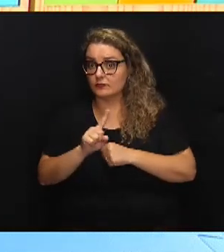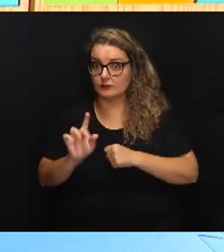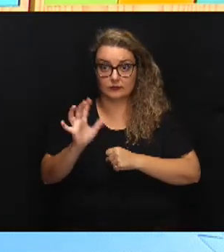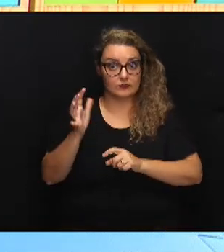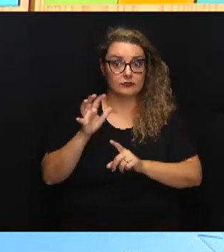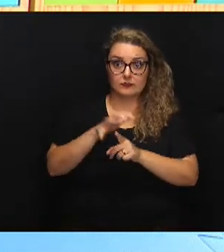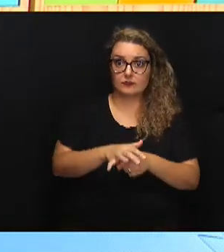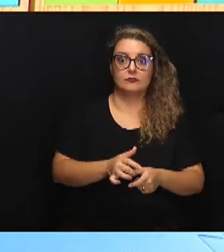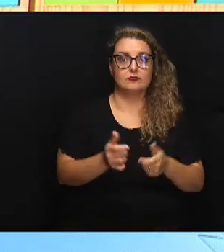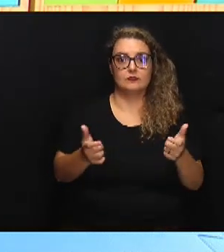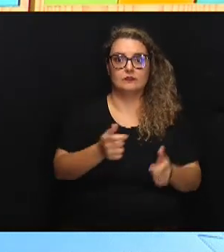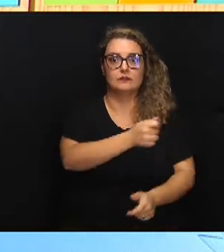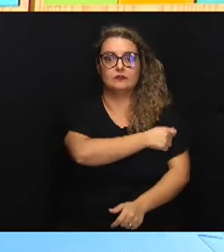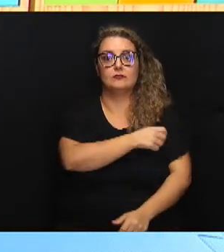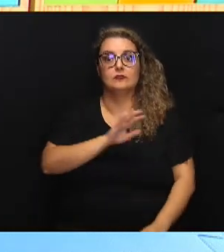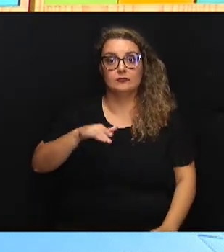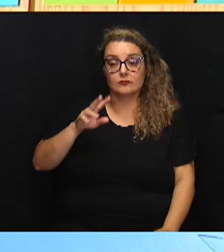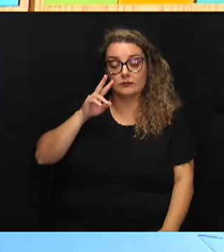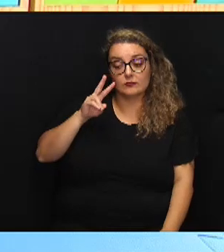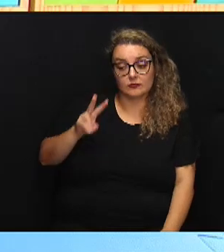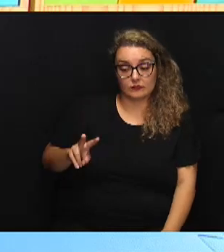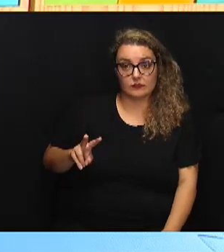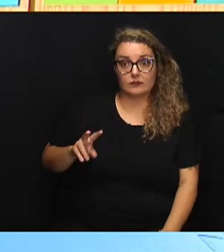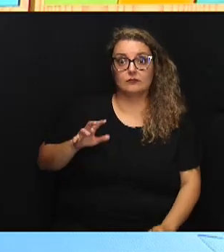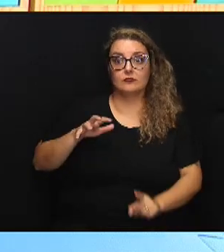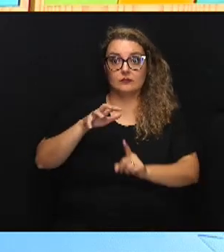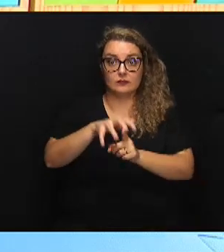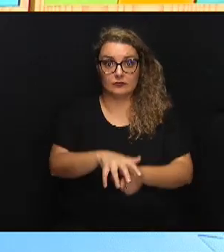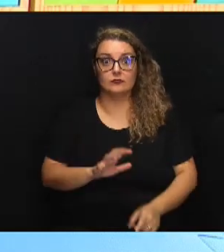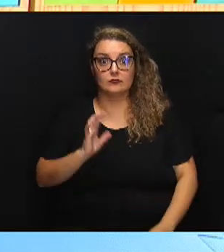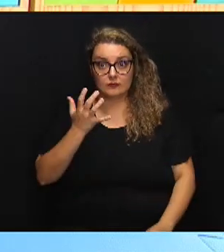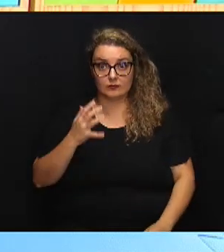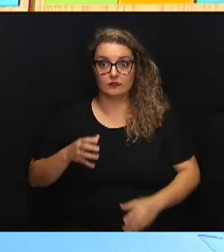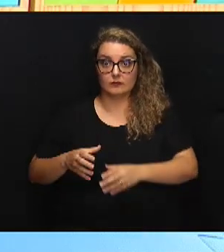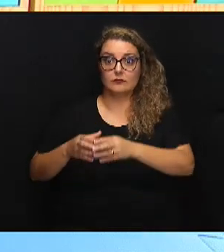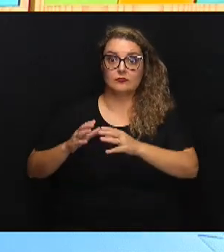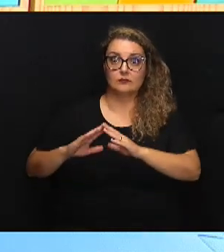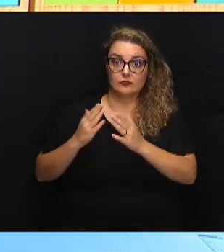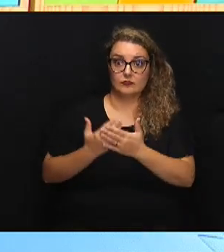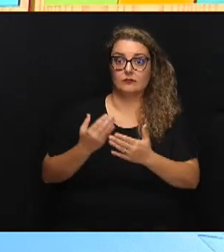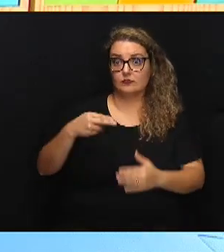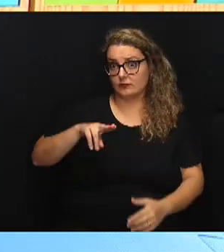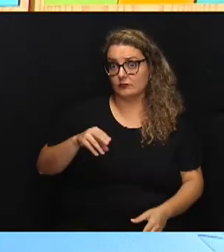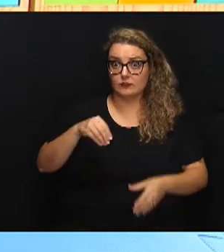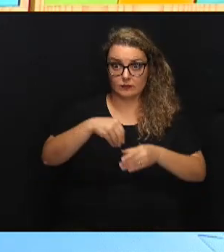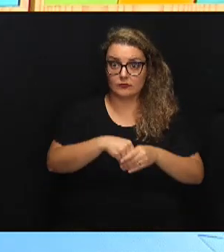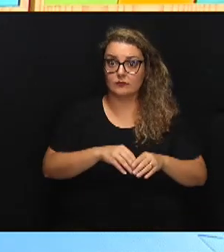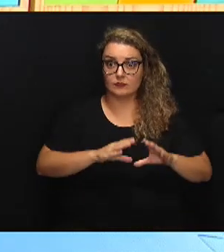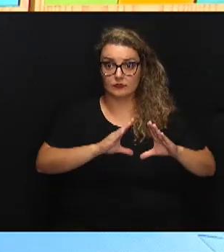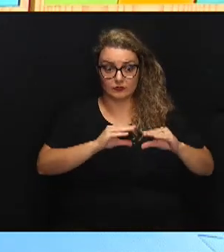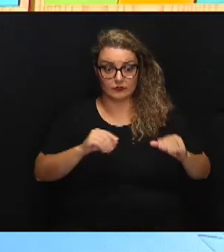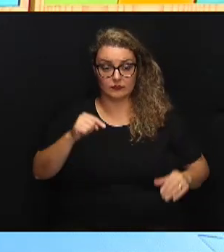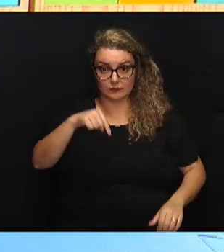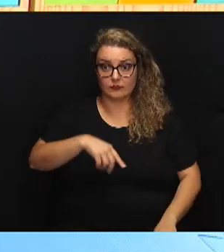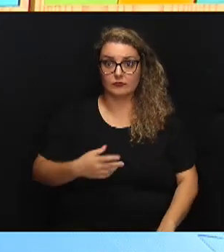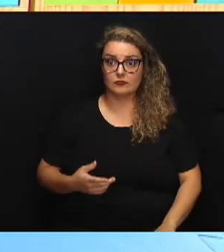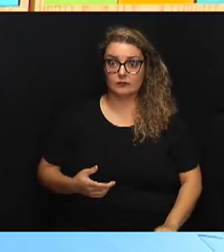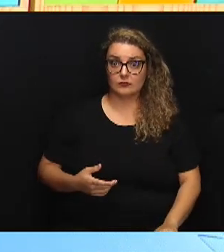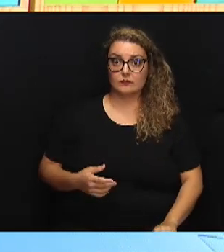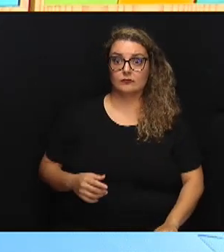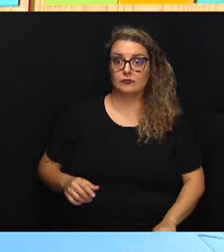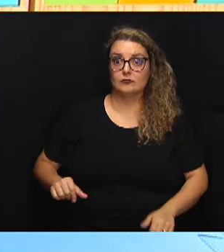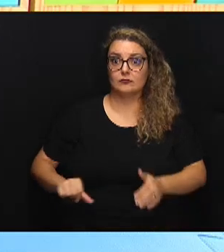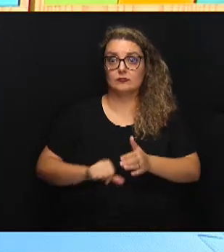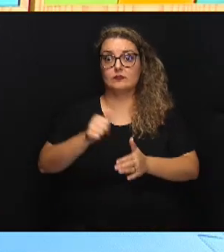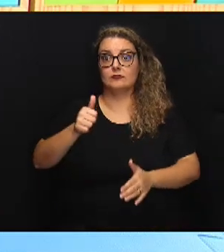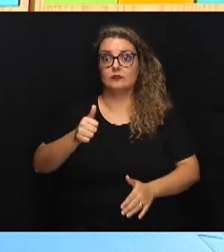meus alunos, quando eles vêem uma situação de bullying acontecendo num convívio escolar ou dentro do acolhimento mesmo, eles são